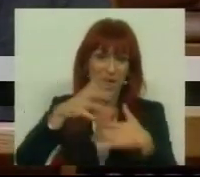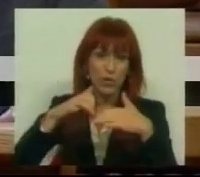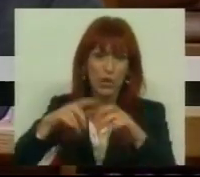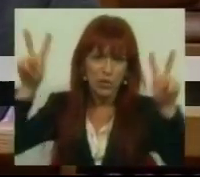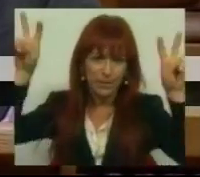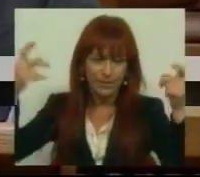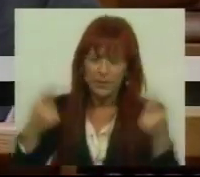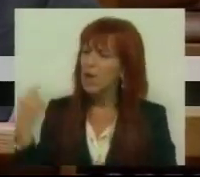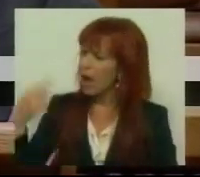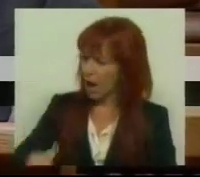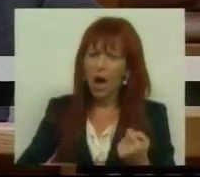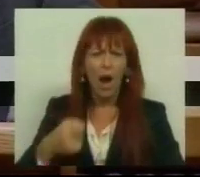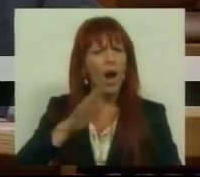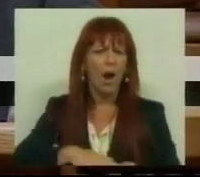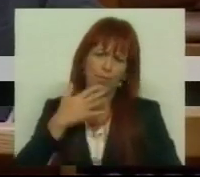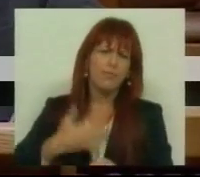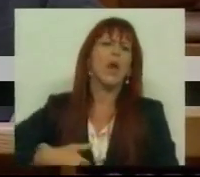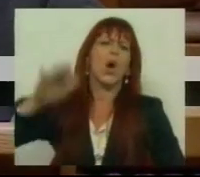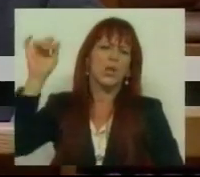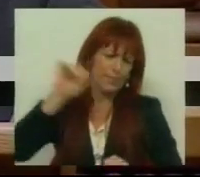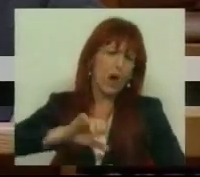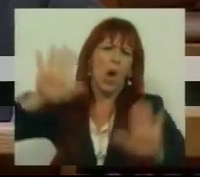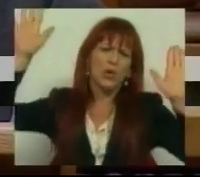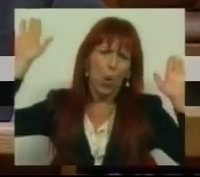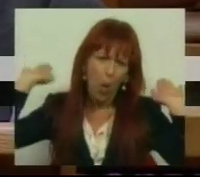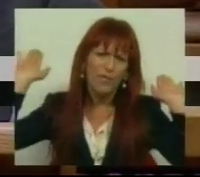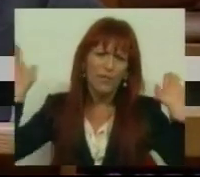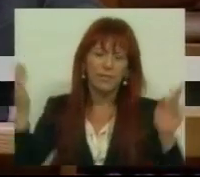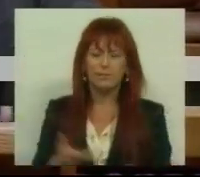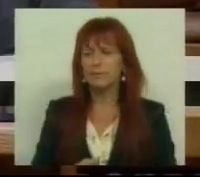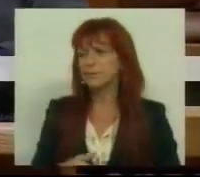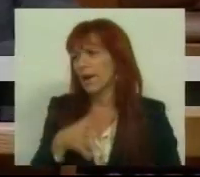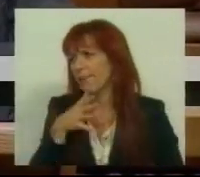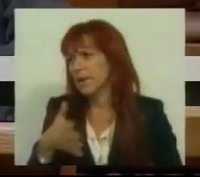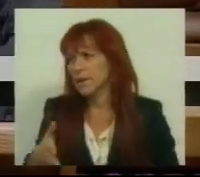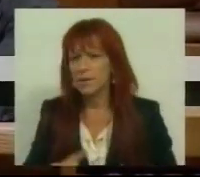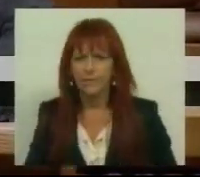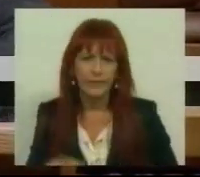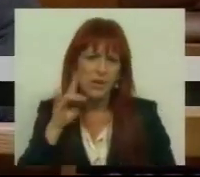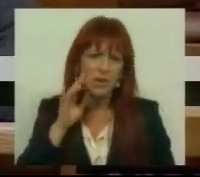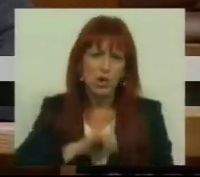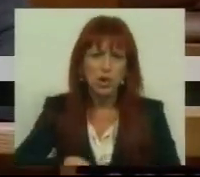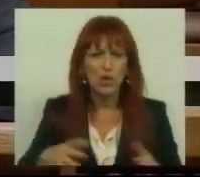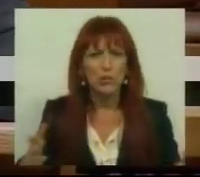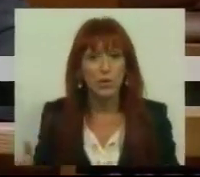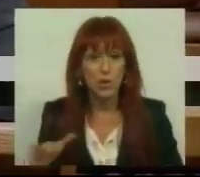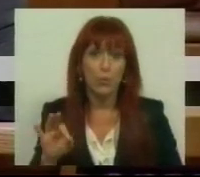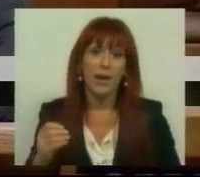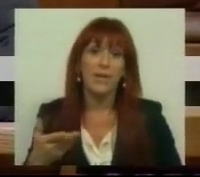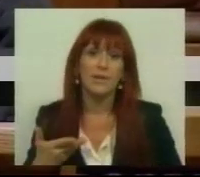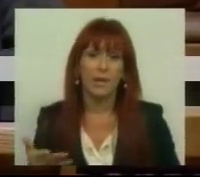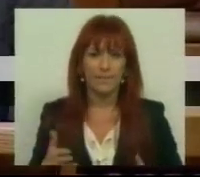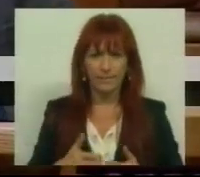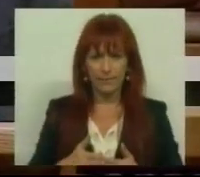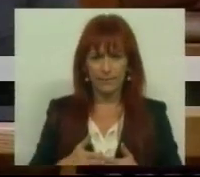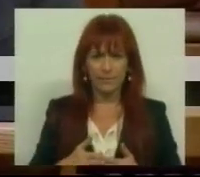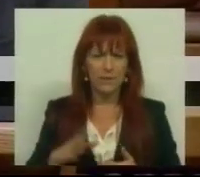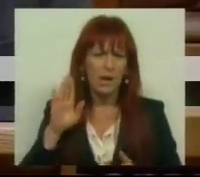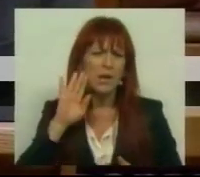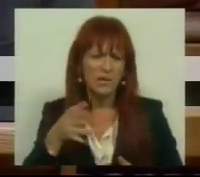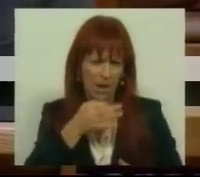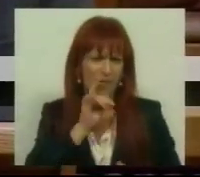houve pecados muito maiores. É crase para dizer, senhoras e senhores deputados do PSD, que